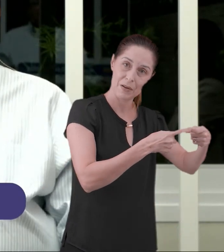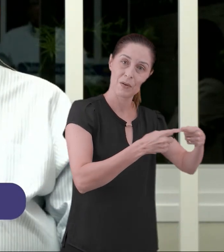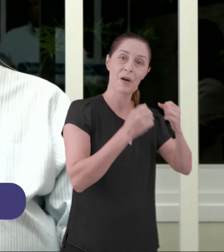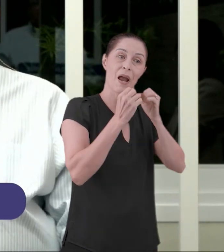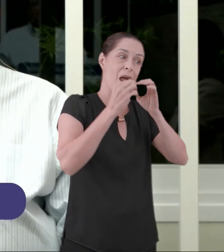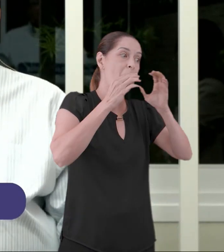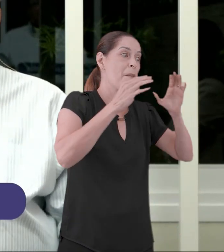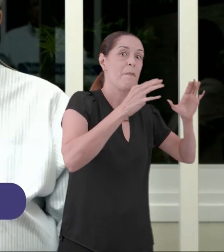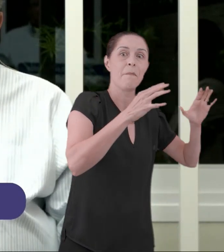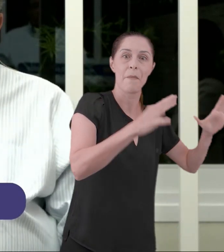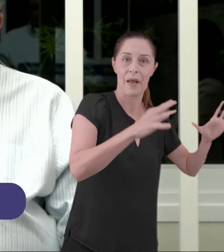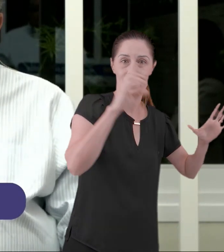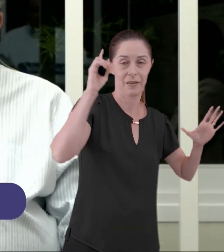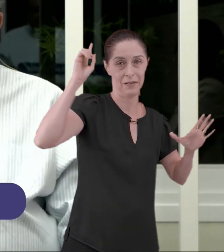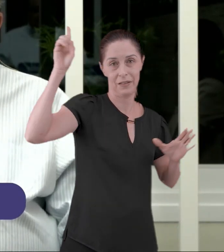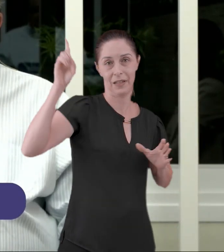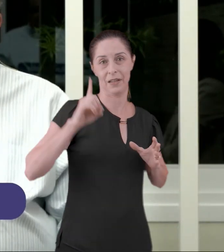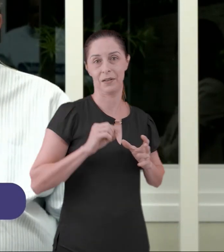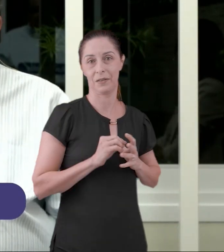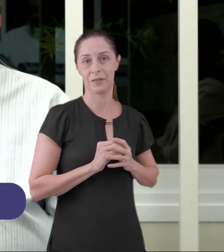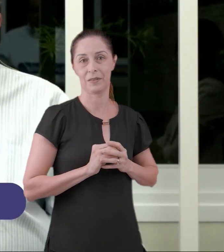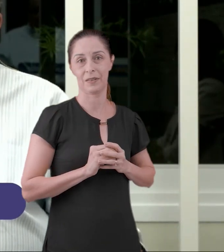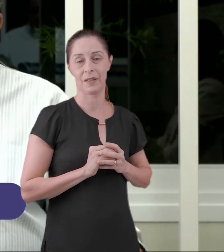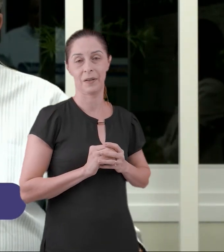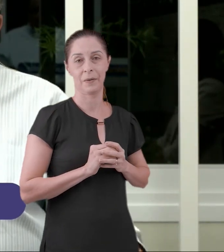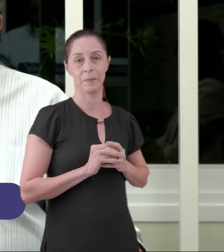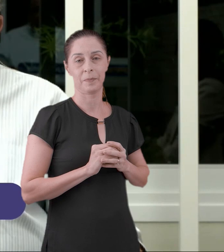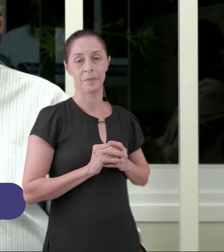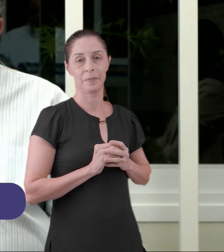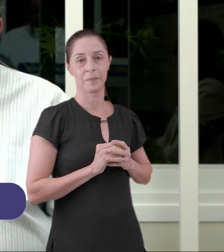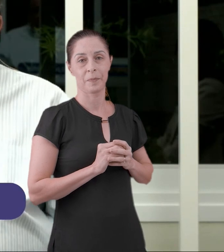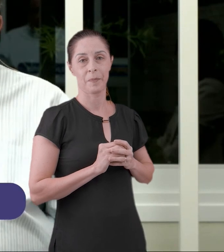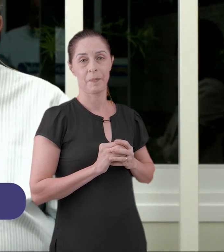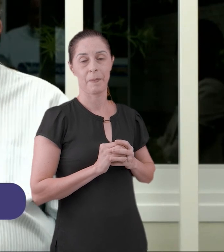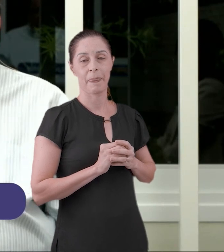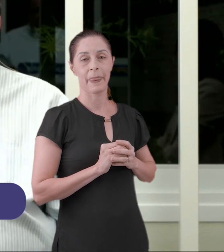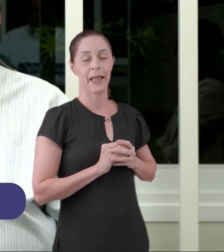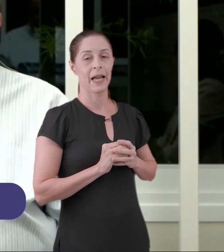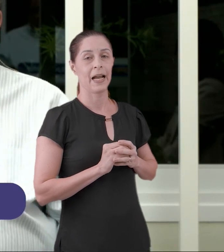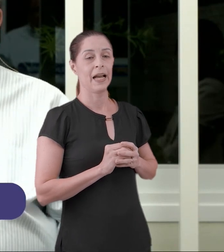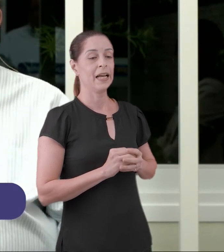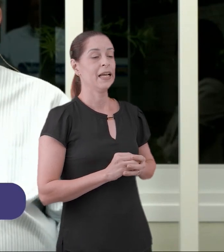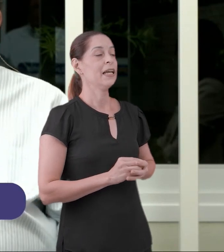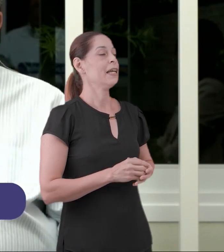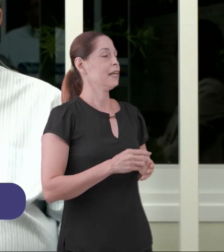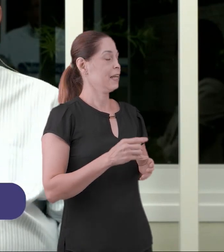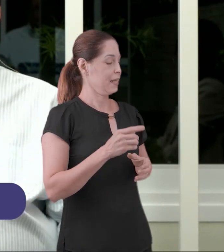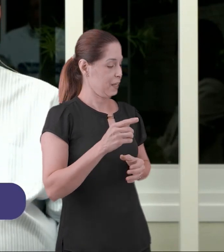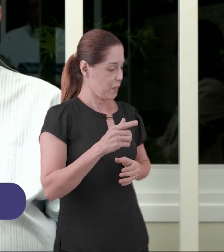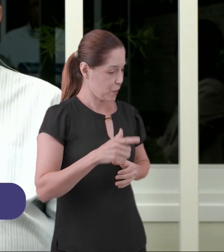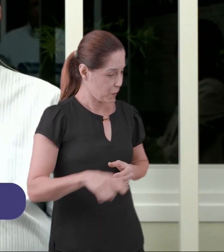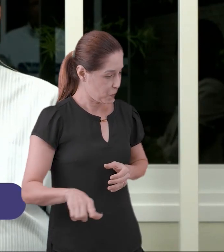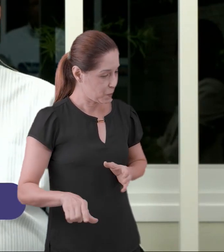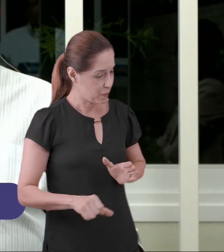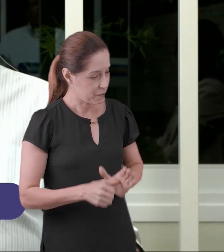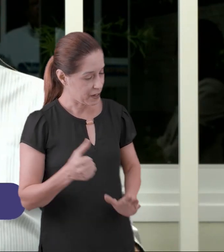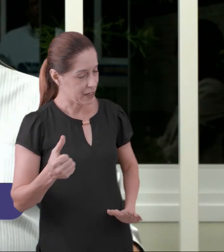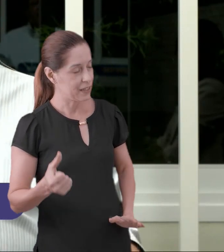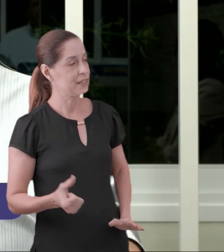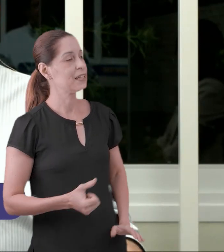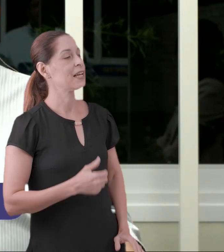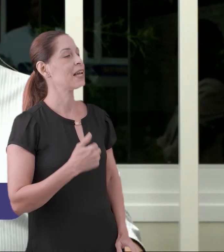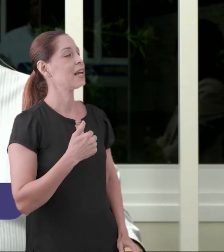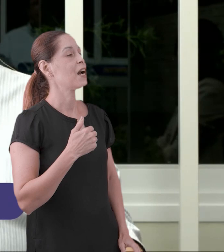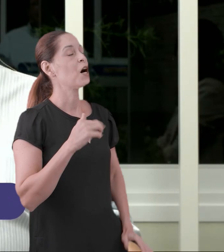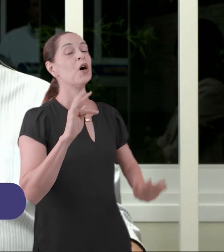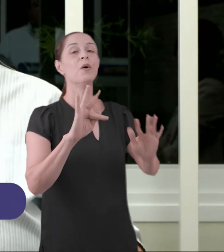eu queria colocar isso e queria, Lídia, voltar a falar aqui sobre isso. Uma